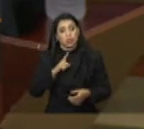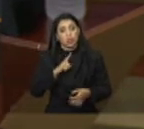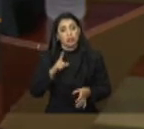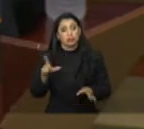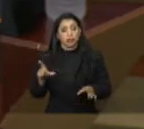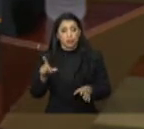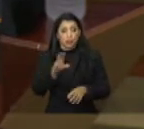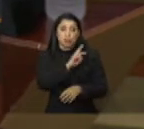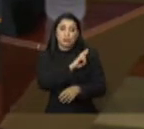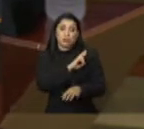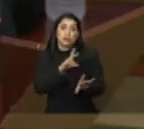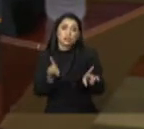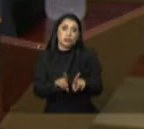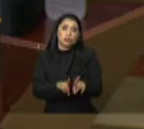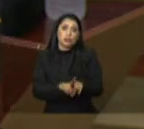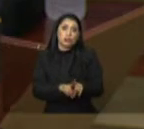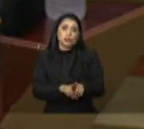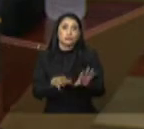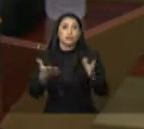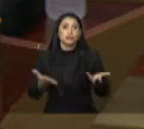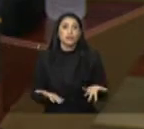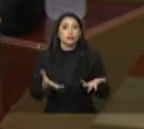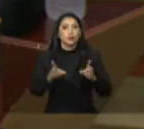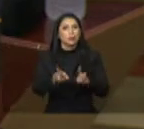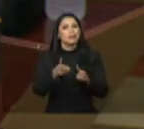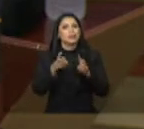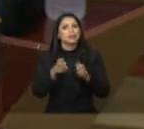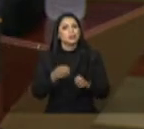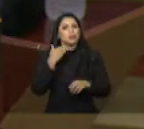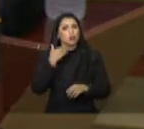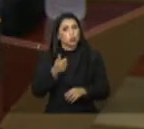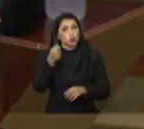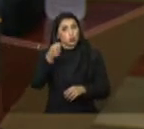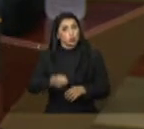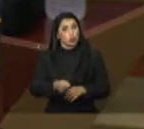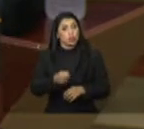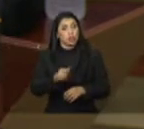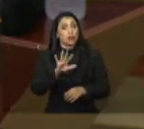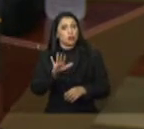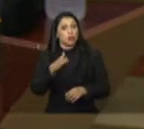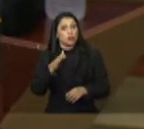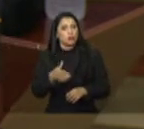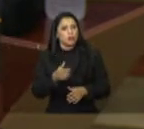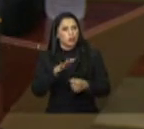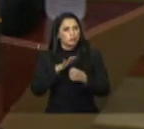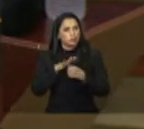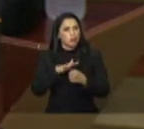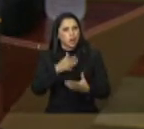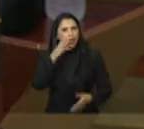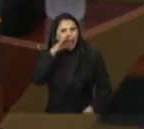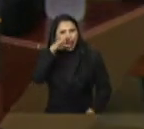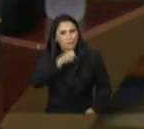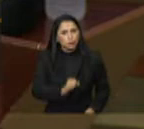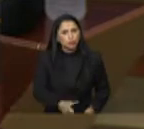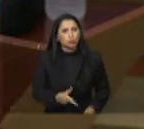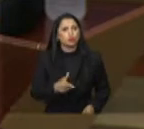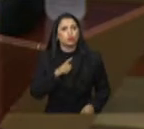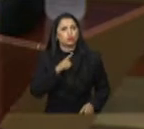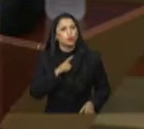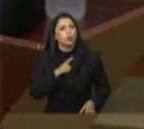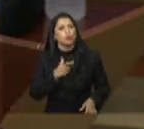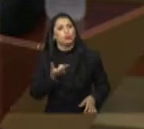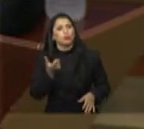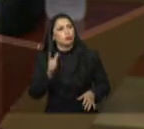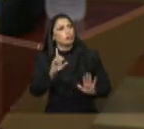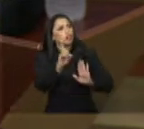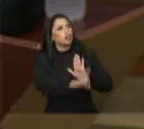esse quadro reforça a necessidade de um magistrado quando defrontado com questões alusivas a implementação do direito à educação